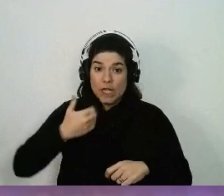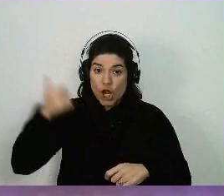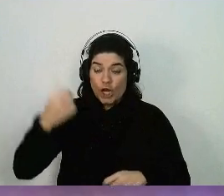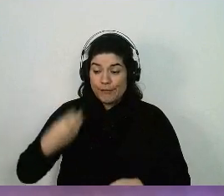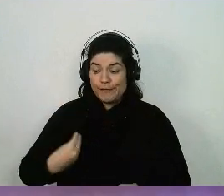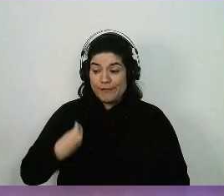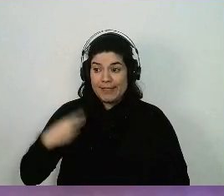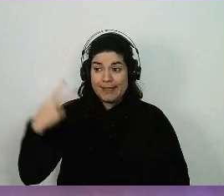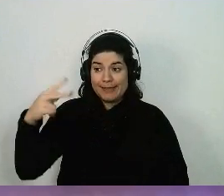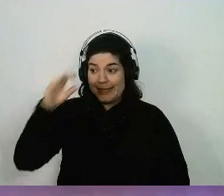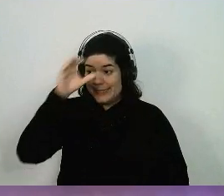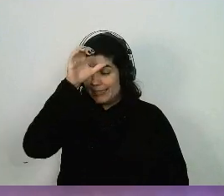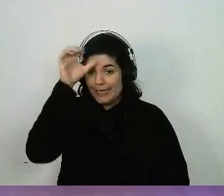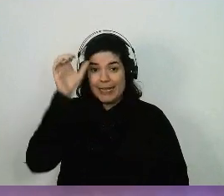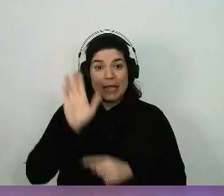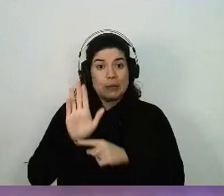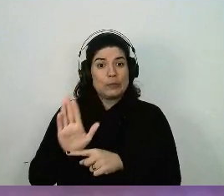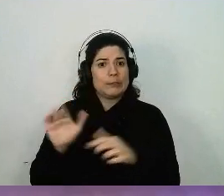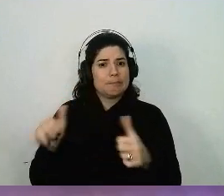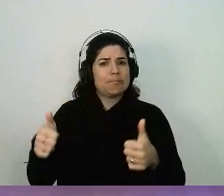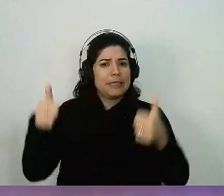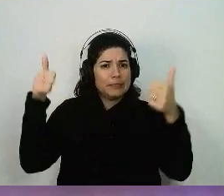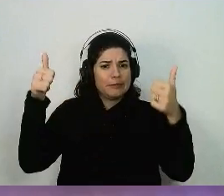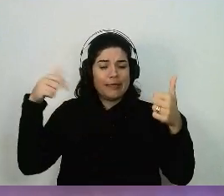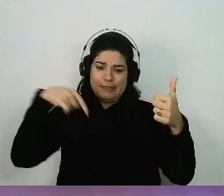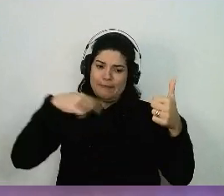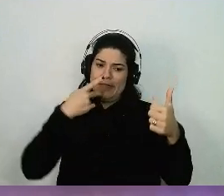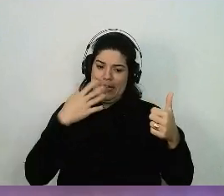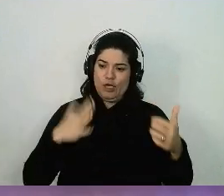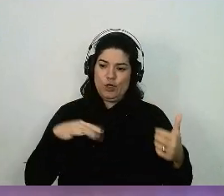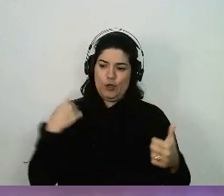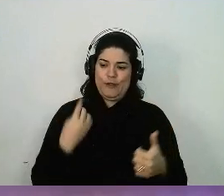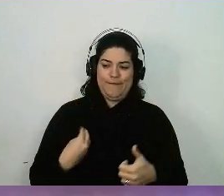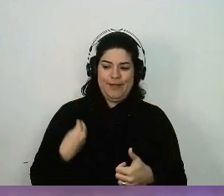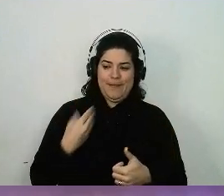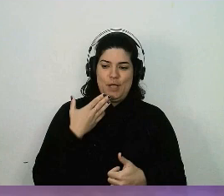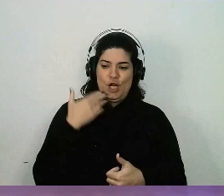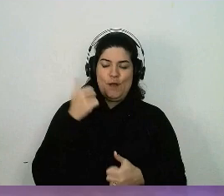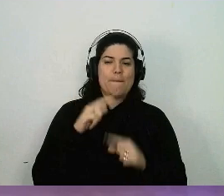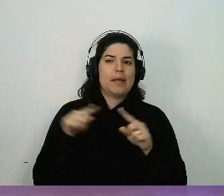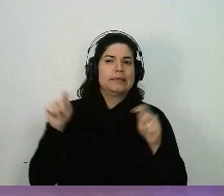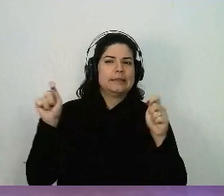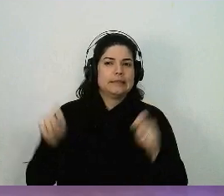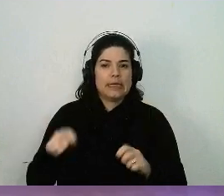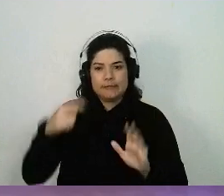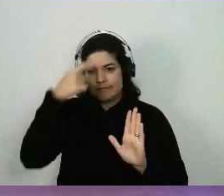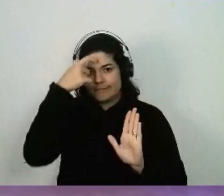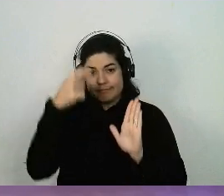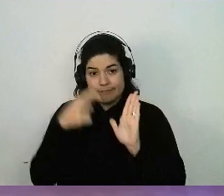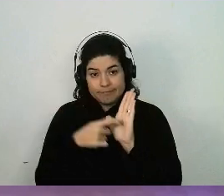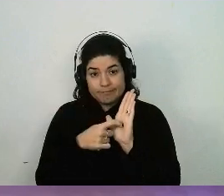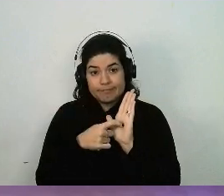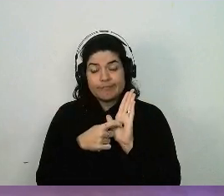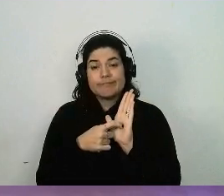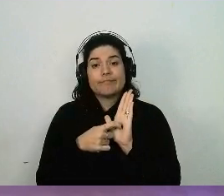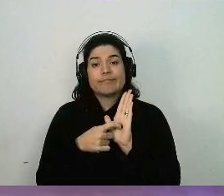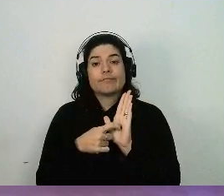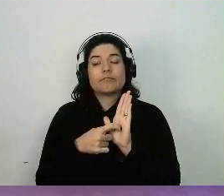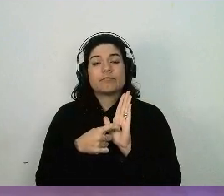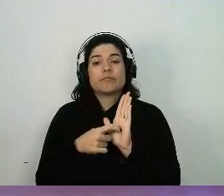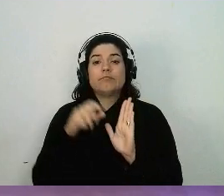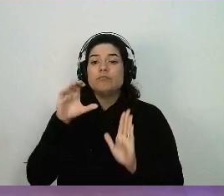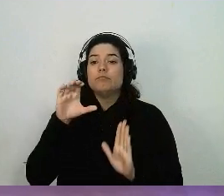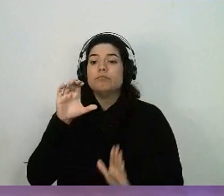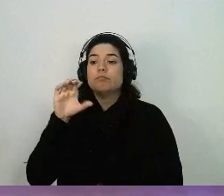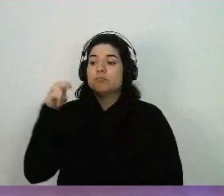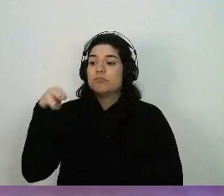porque aqui eu falei melhorar a nossa vida. Mas e se a gente conseguir integrar a inteligência artificial num CMS, por exemplo, para ajudar as